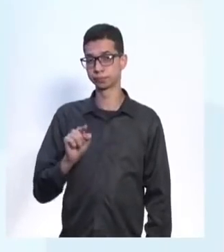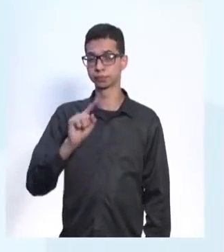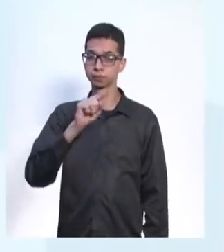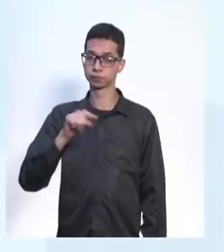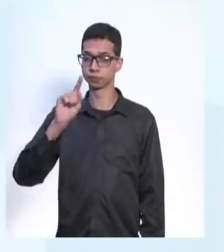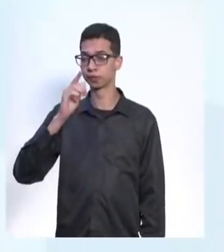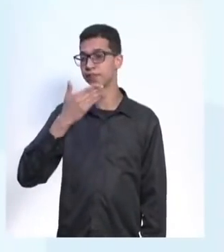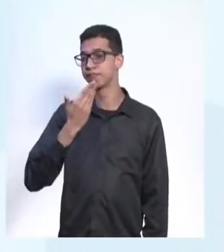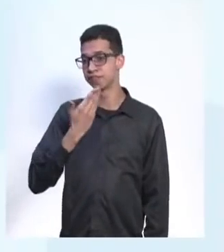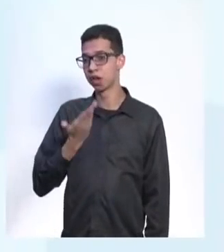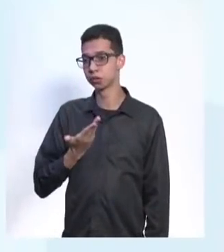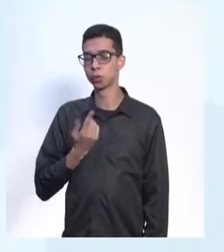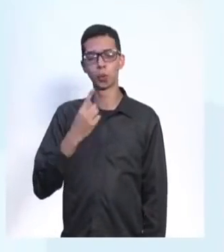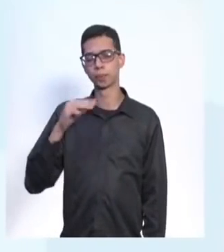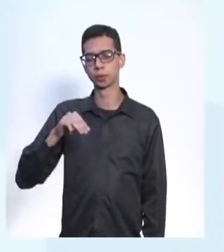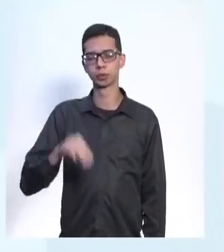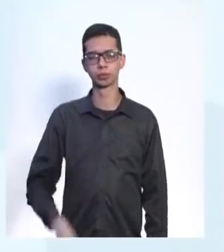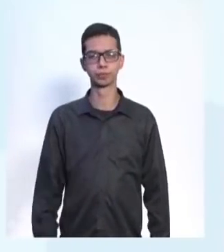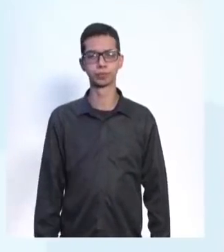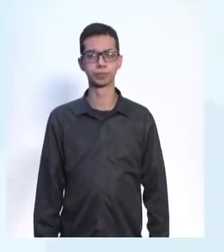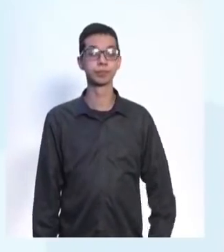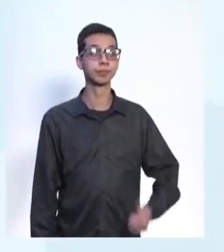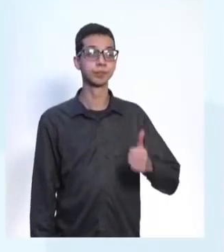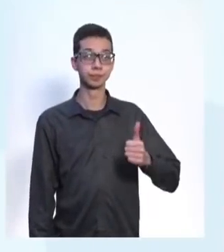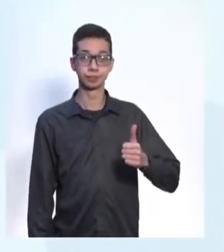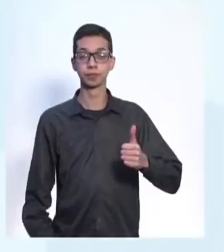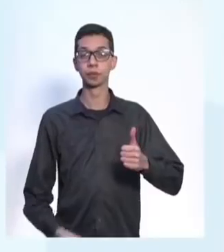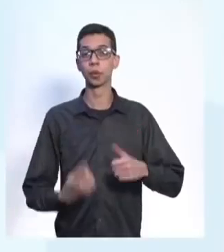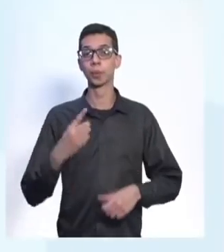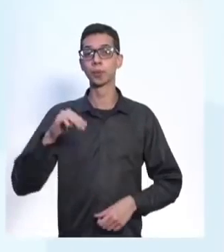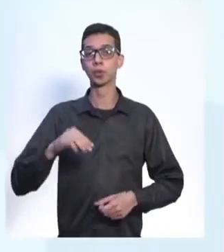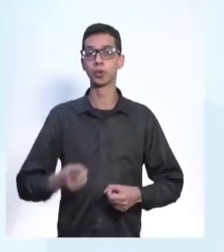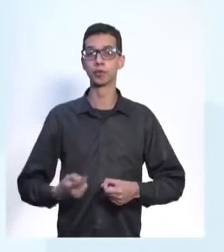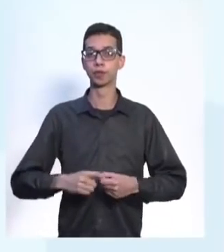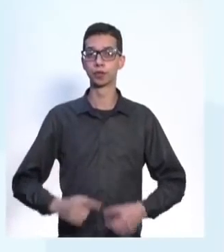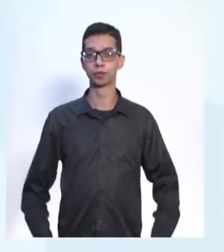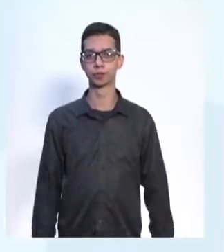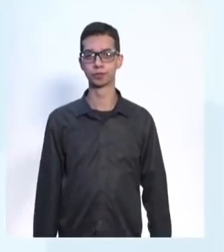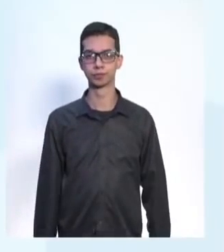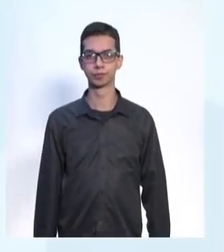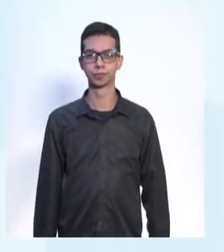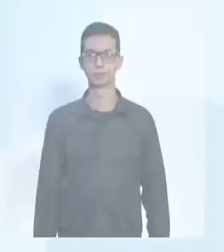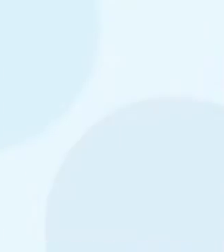Muito fácil, né? 1 minutinho. Muito bem, daqui 1 minuto voltamos.